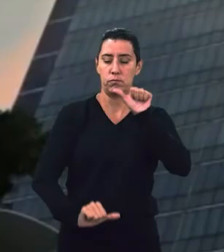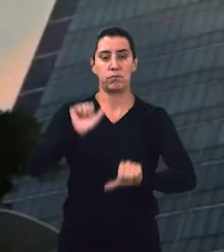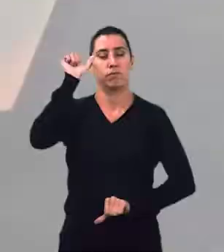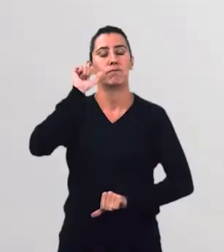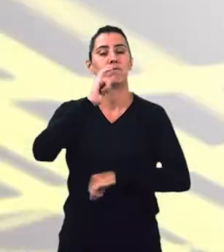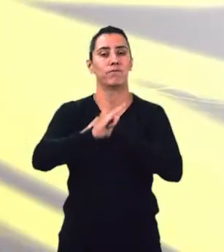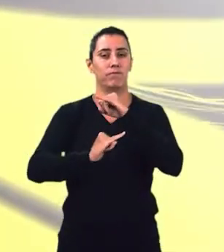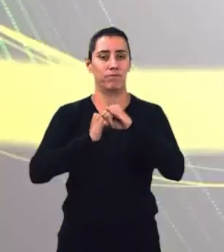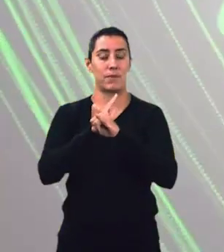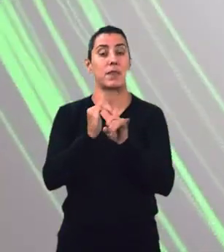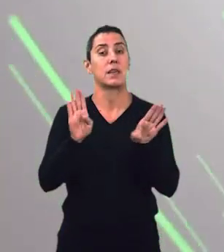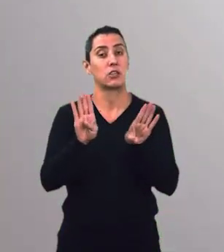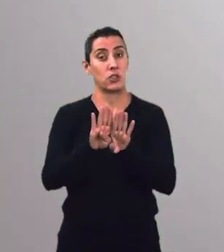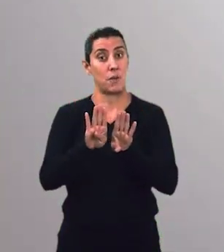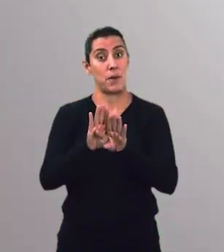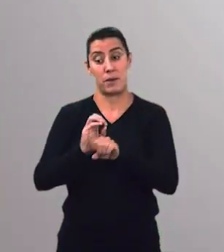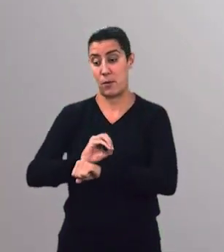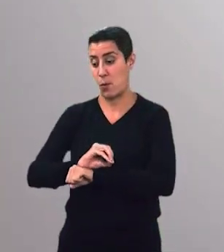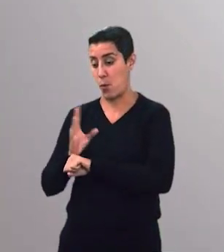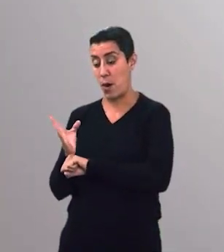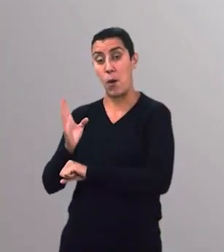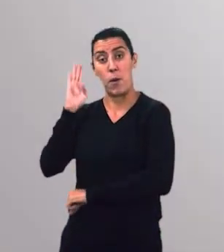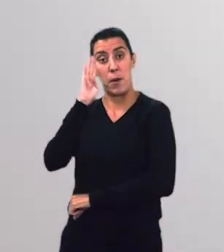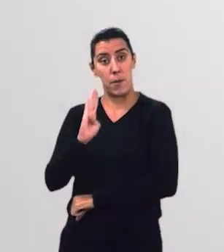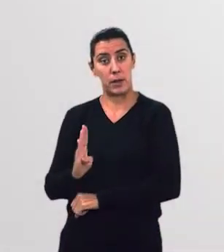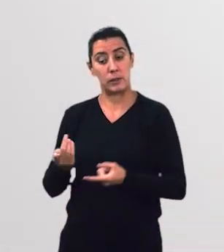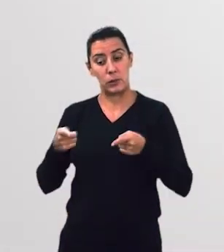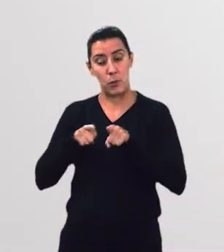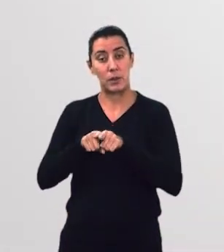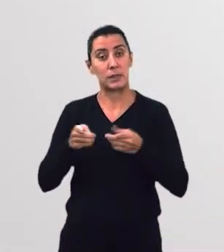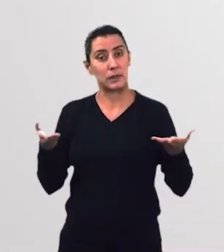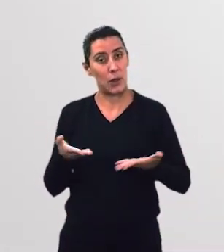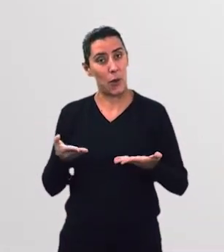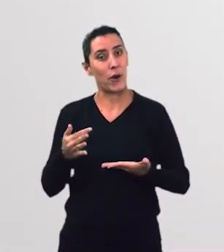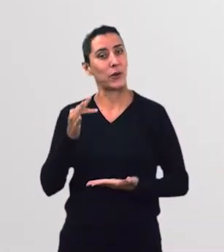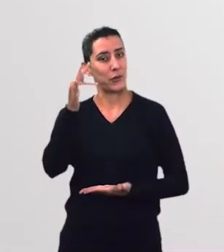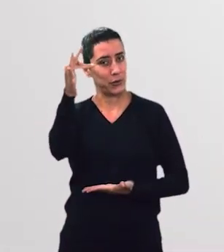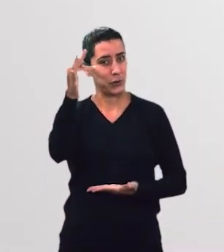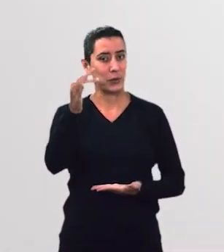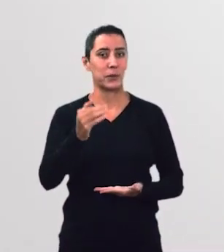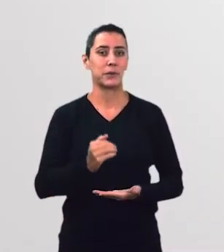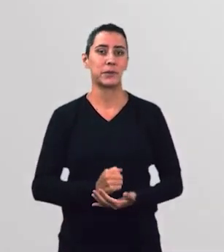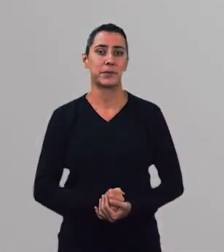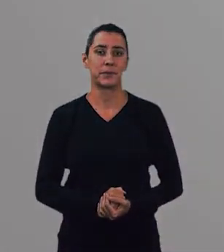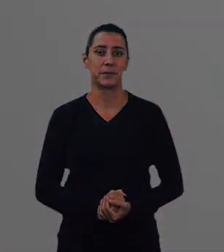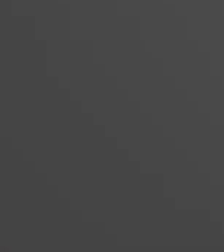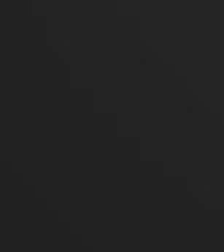Brasil. Huawei Brasil, parceiros no presente, parceiros no futuro.